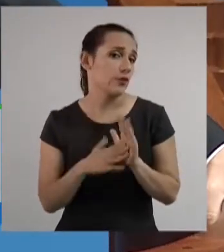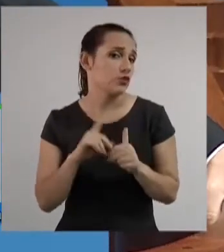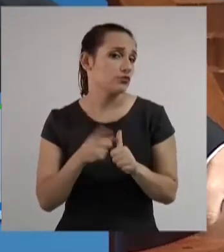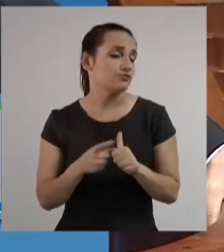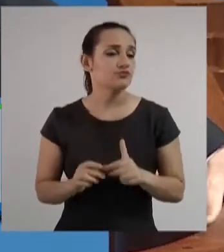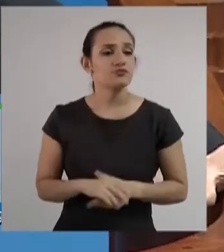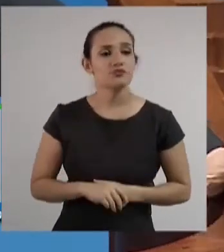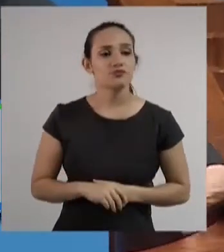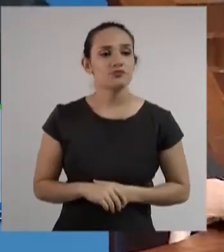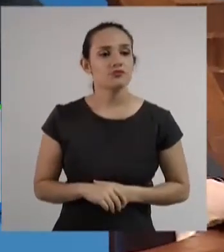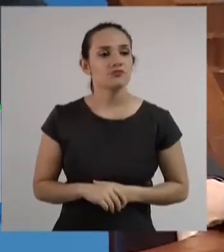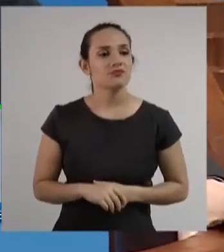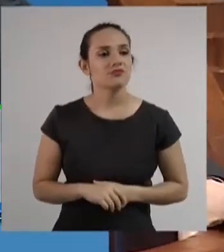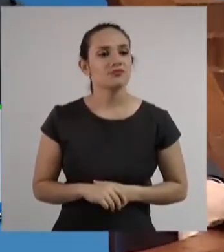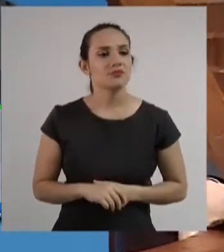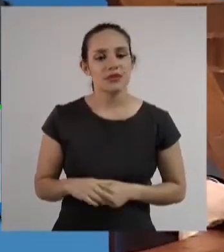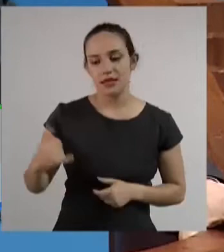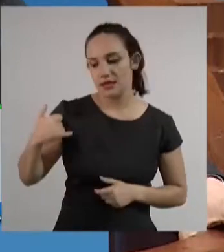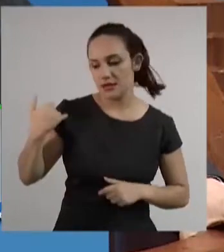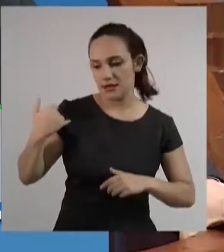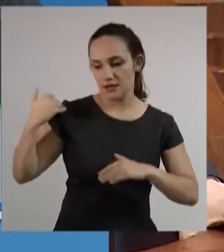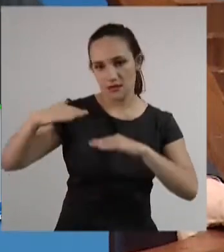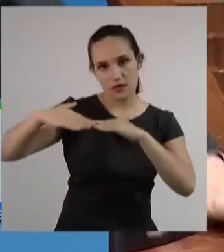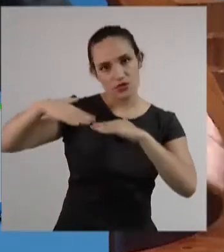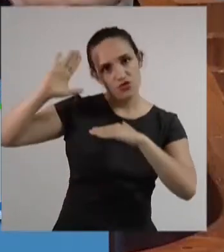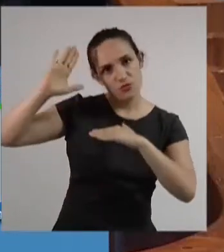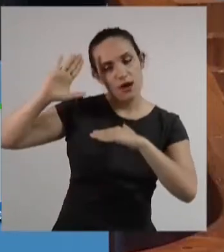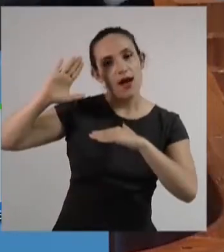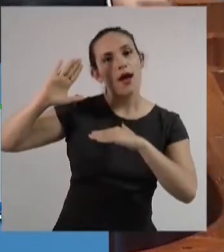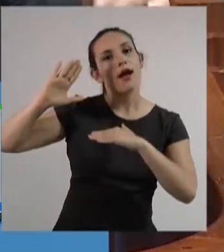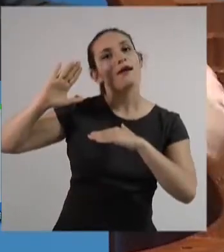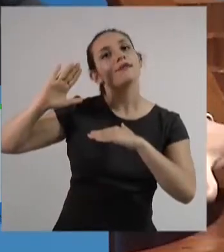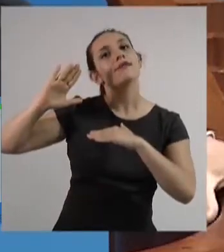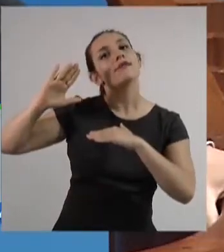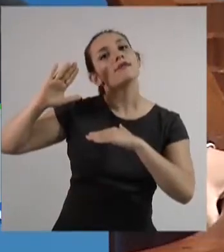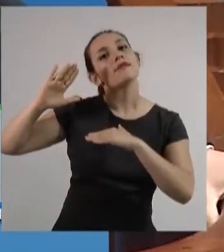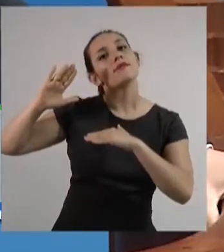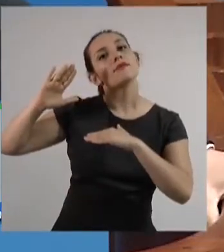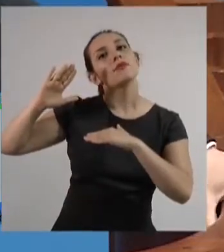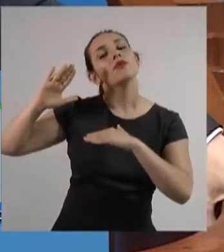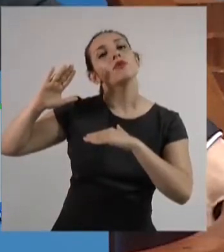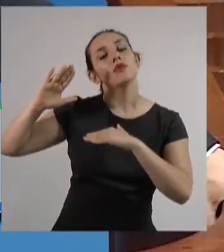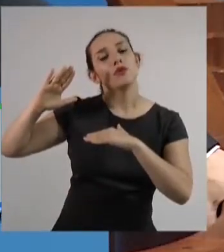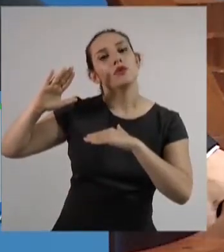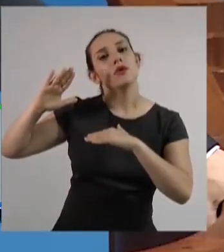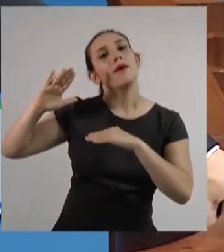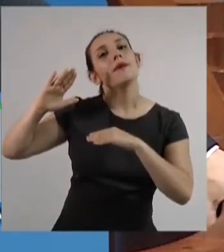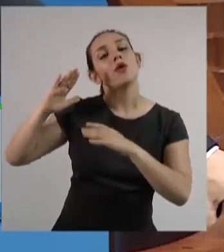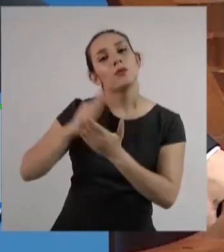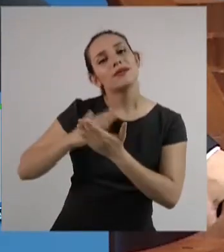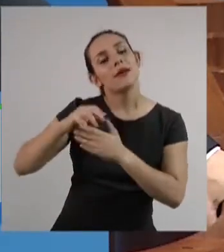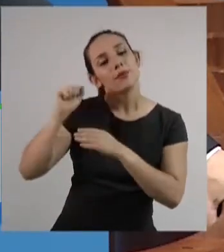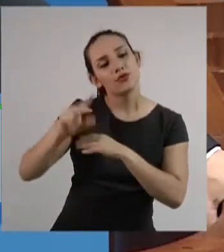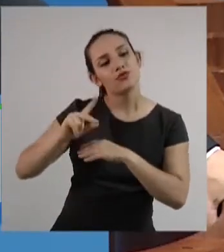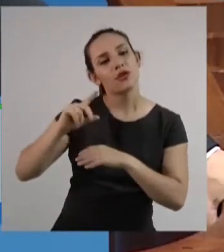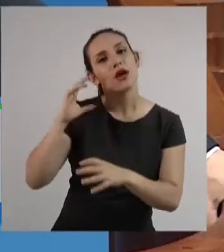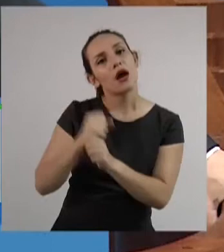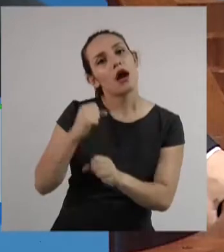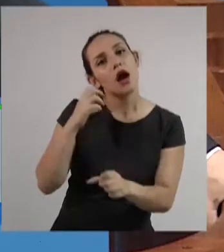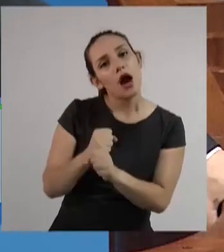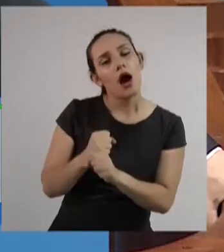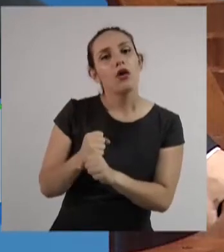que é aquela que aumenta a idade mínima para aposentar, o tempo de contribuição, muda os cálculos, né, do valor